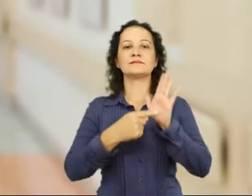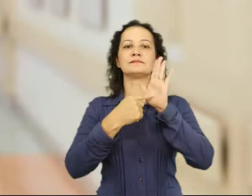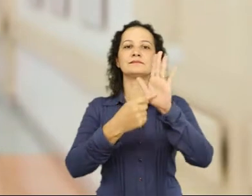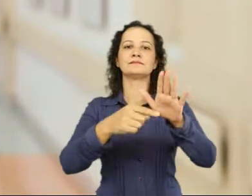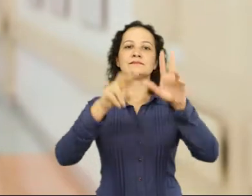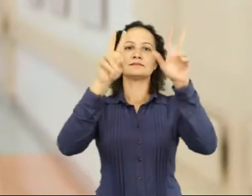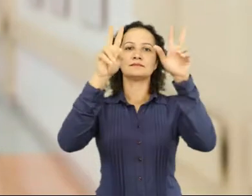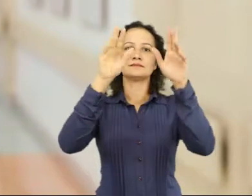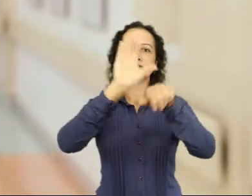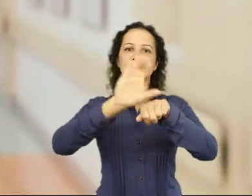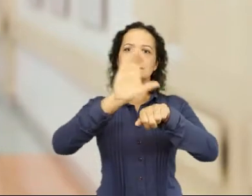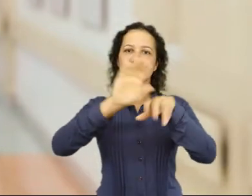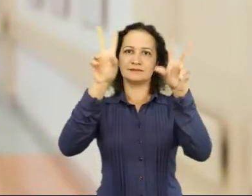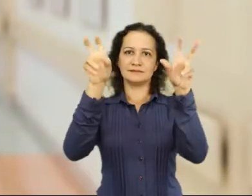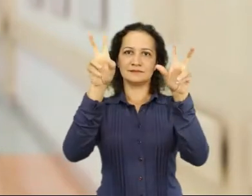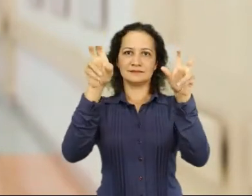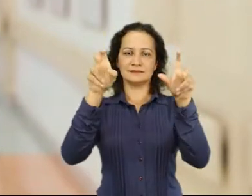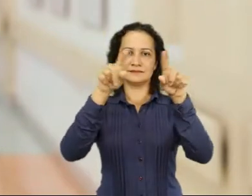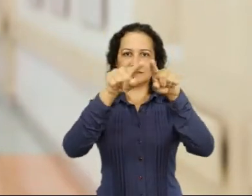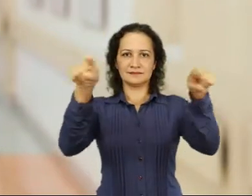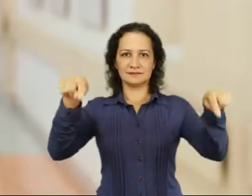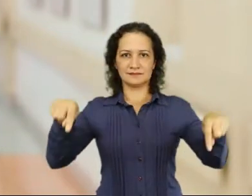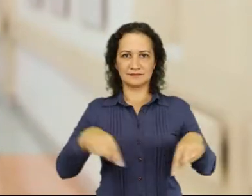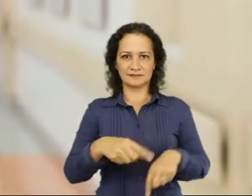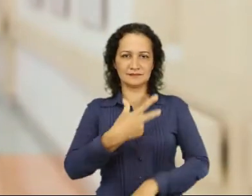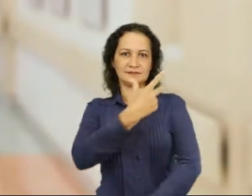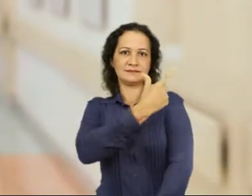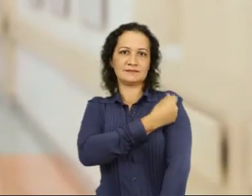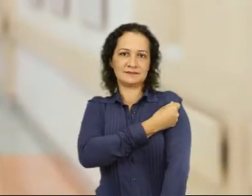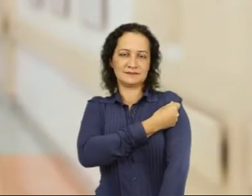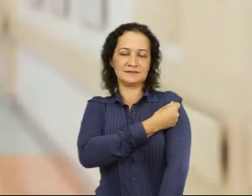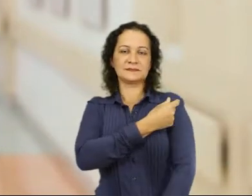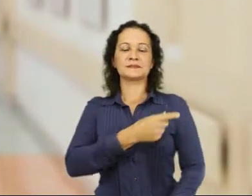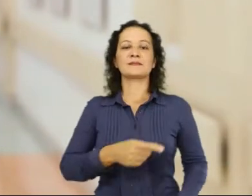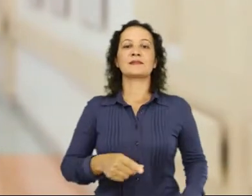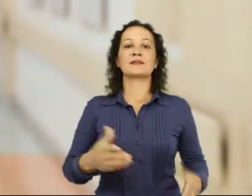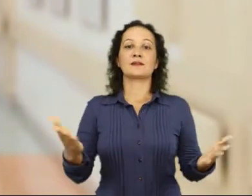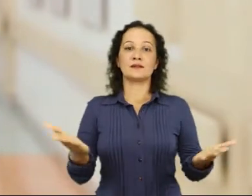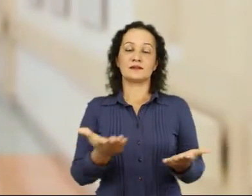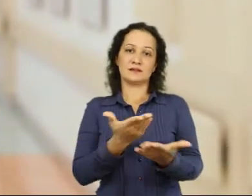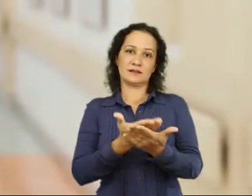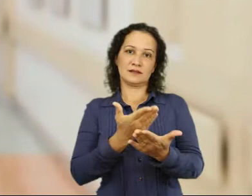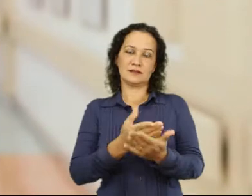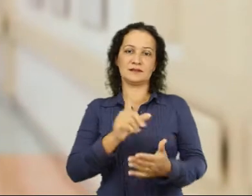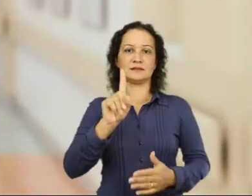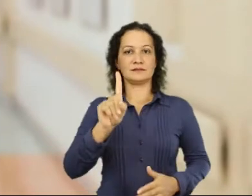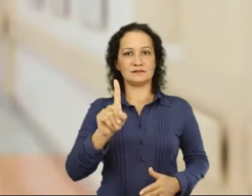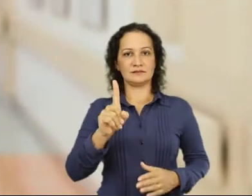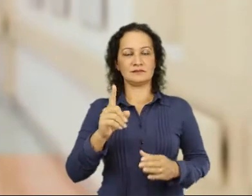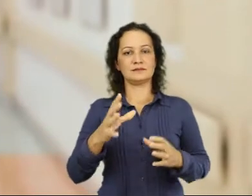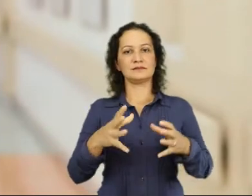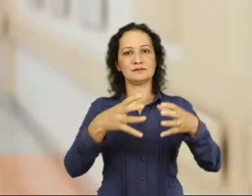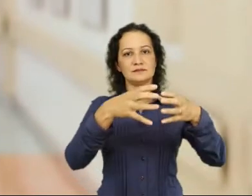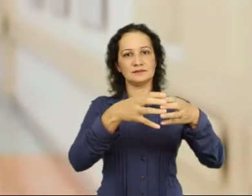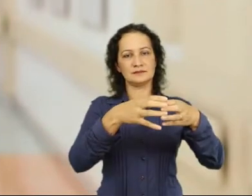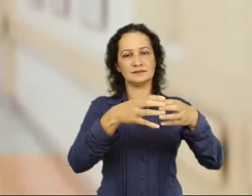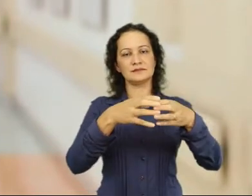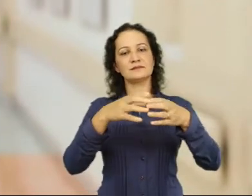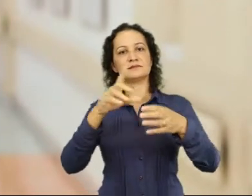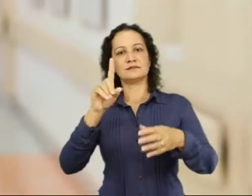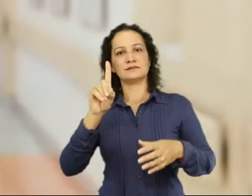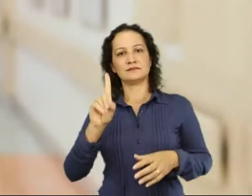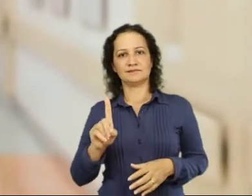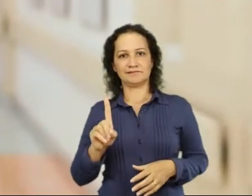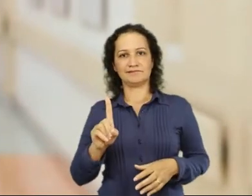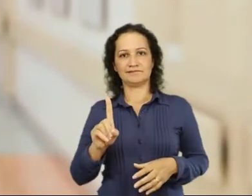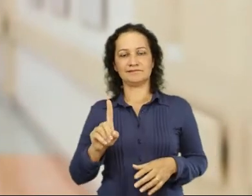de vacina. Essa é a aula 1 do primeiro módulo e, em sequência, nós teremos outras aulas também do nosso curso de capacitação disponível